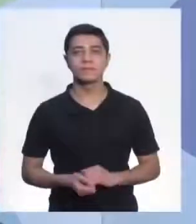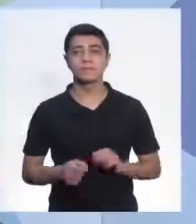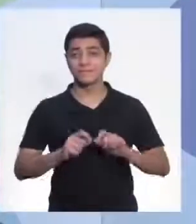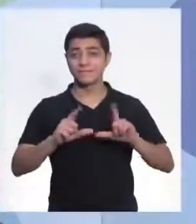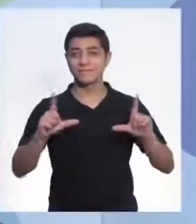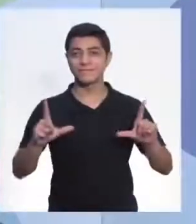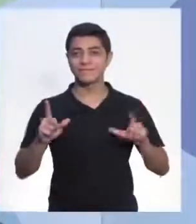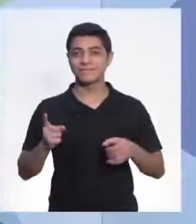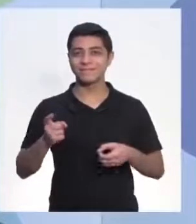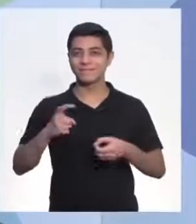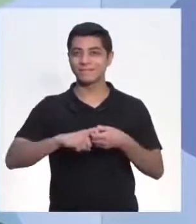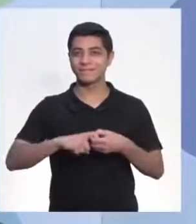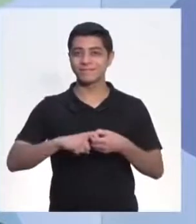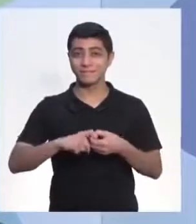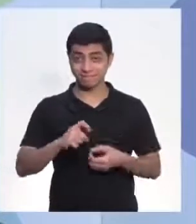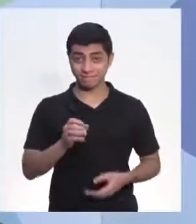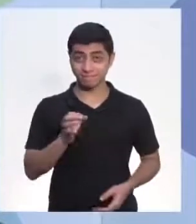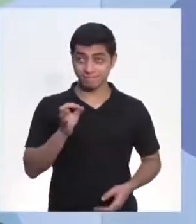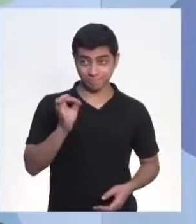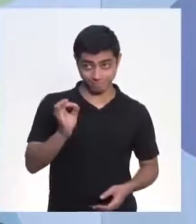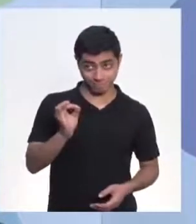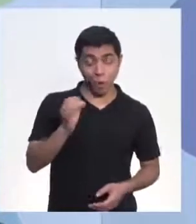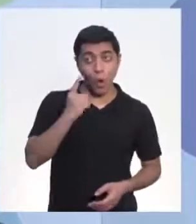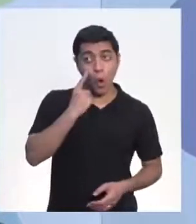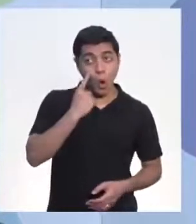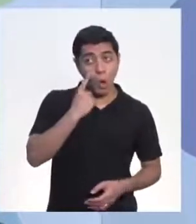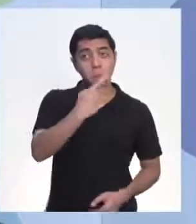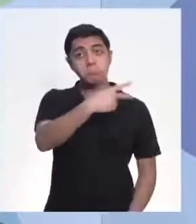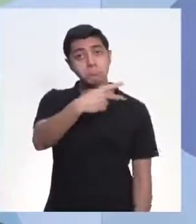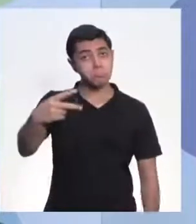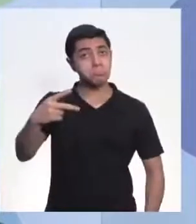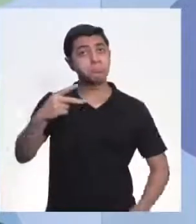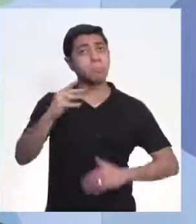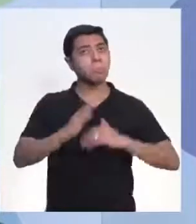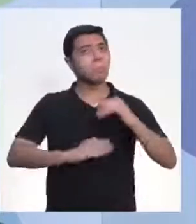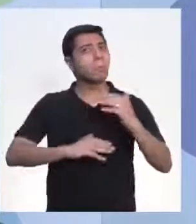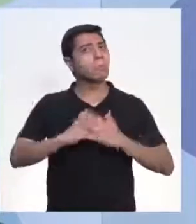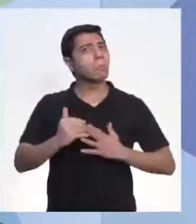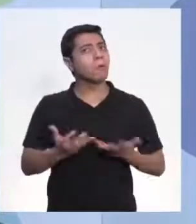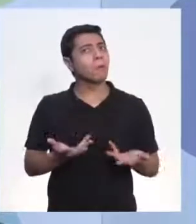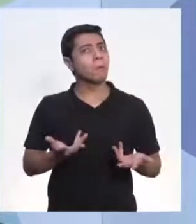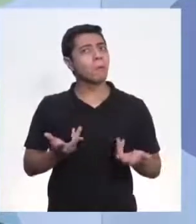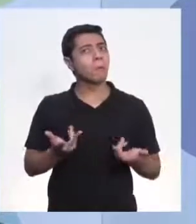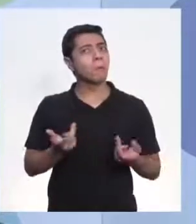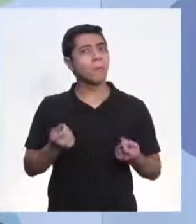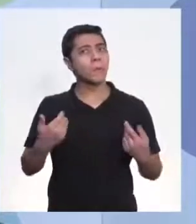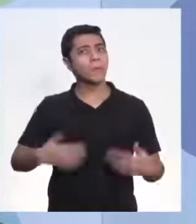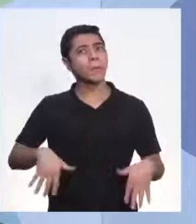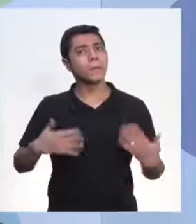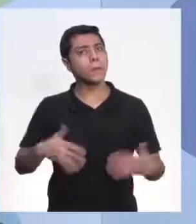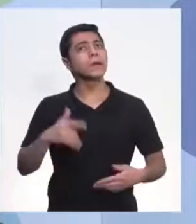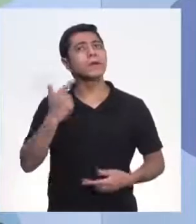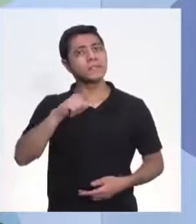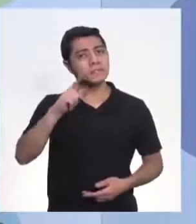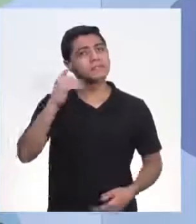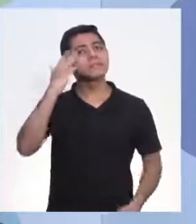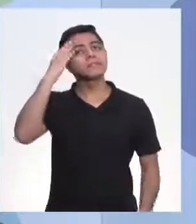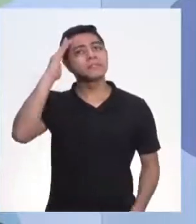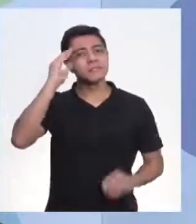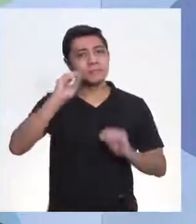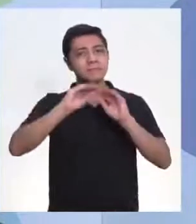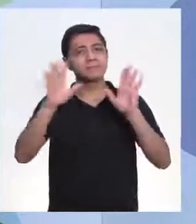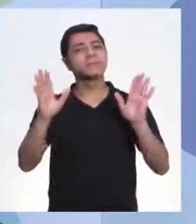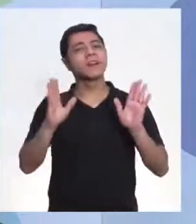Retornamos aqui, olha, eles estão, ó, craque, acho que já conseguiram entender aqui a questão das